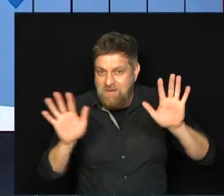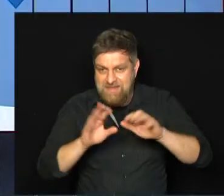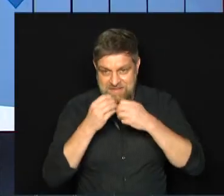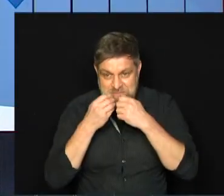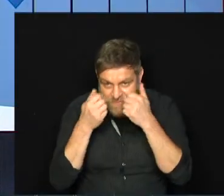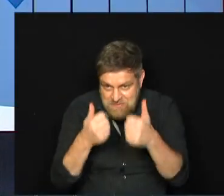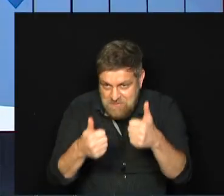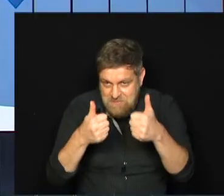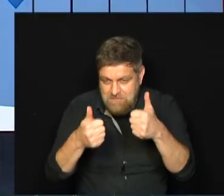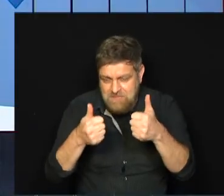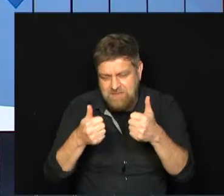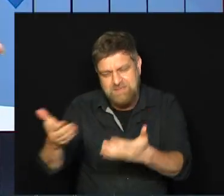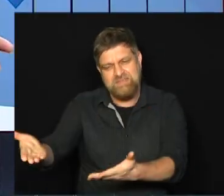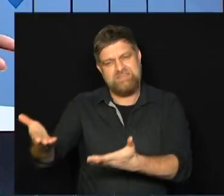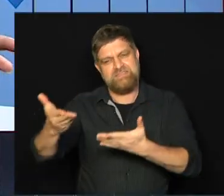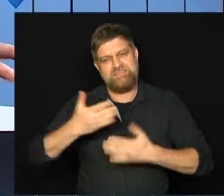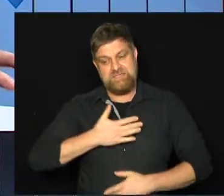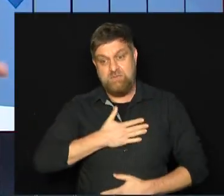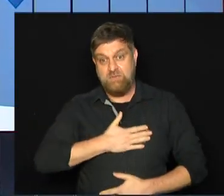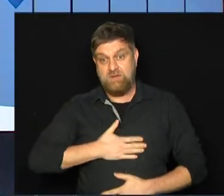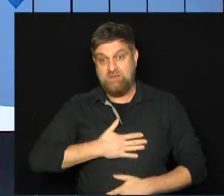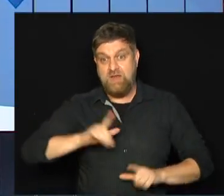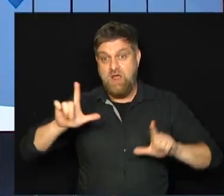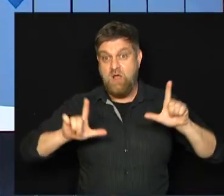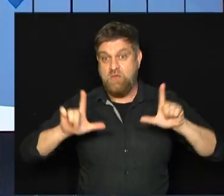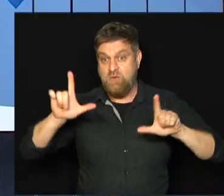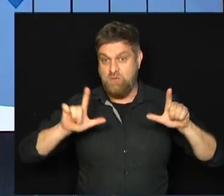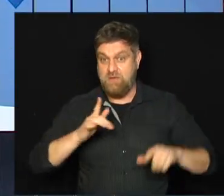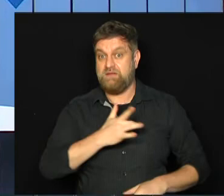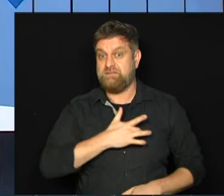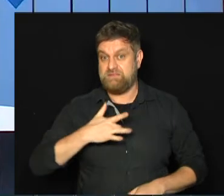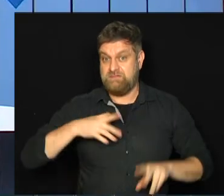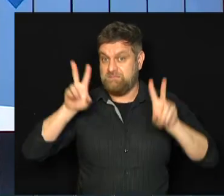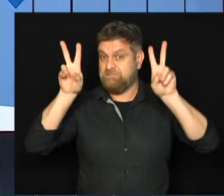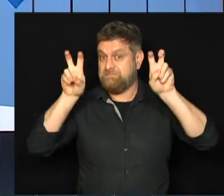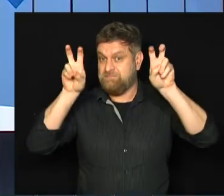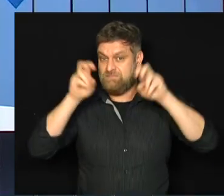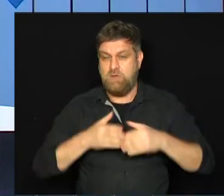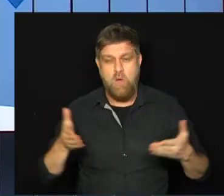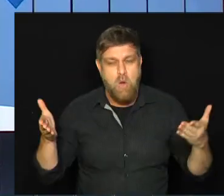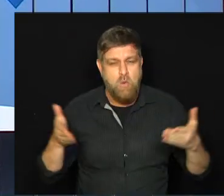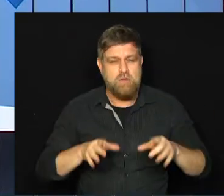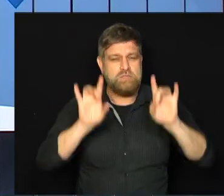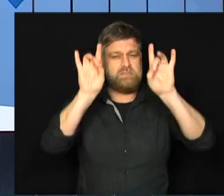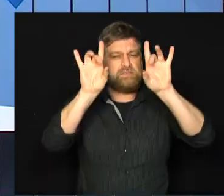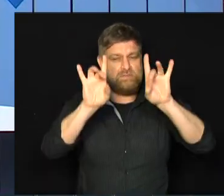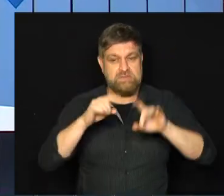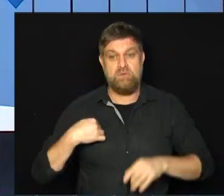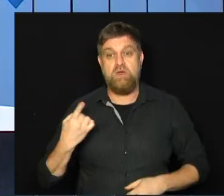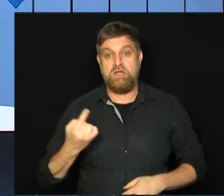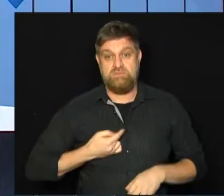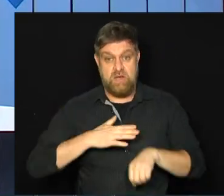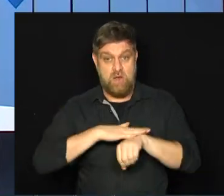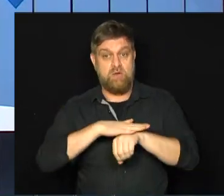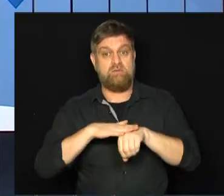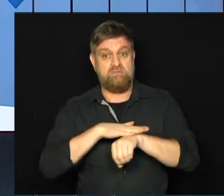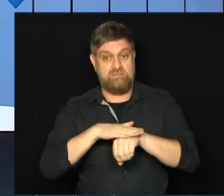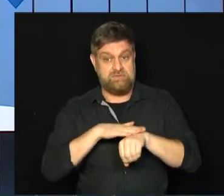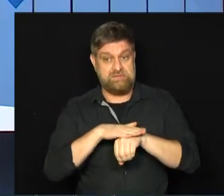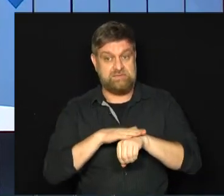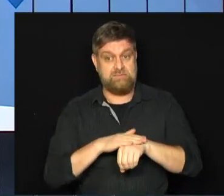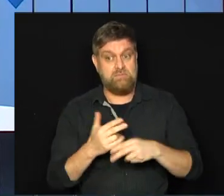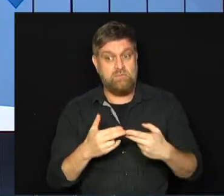Olá, tudo bem? Seja muito bem-vindo no nosso quadro de saúde. Olha, hoje está muito especial. A gente vai falar de um assunto